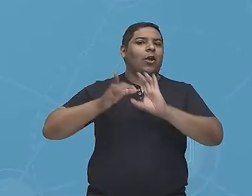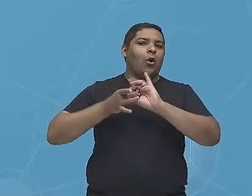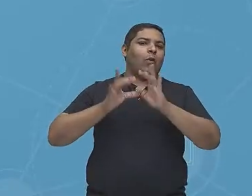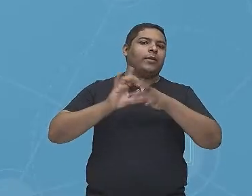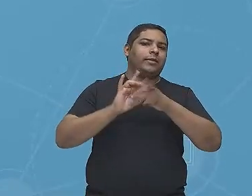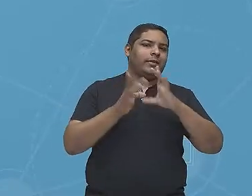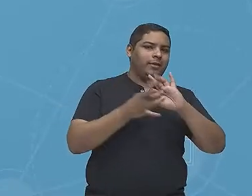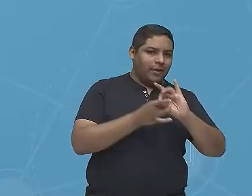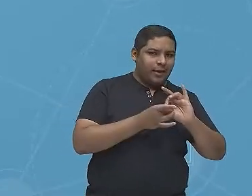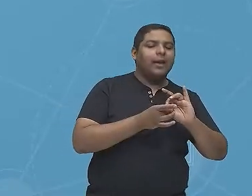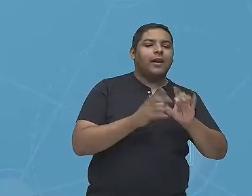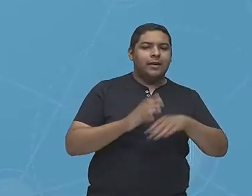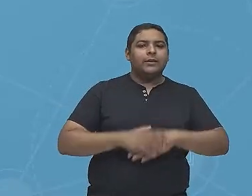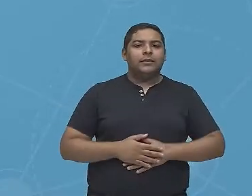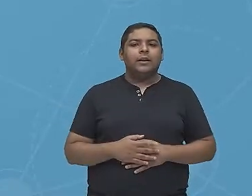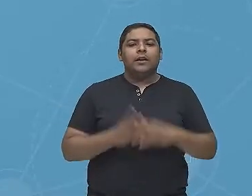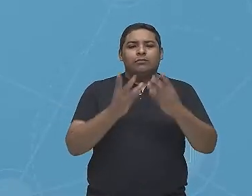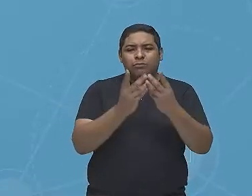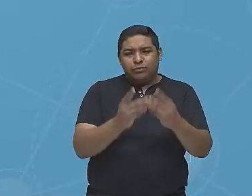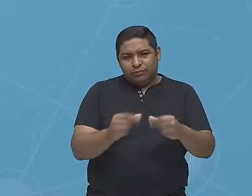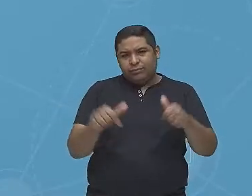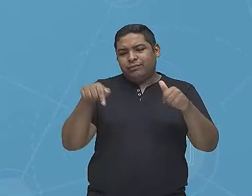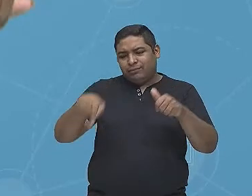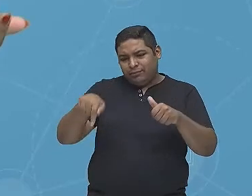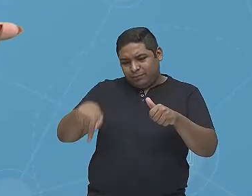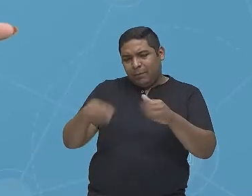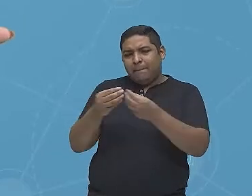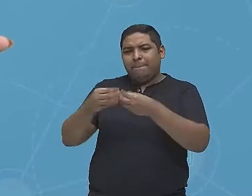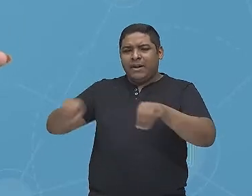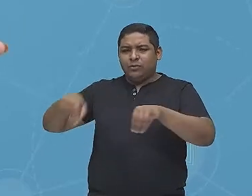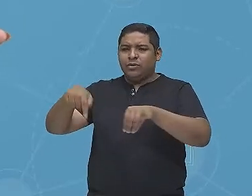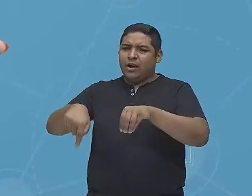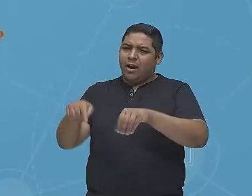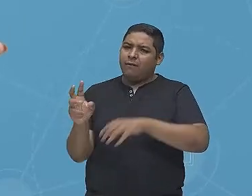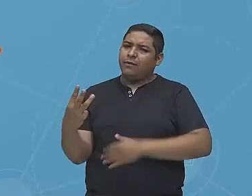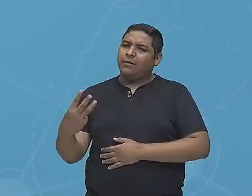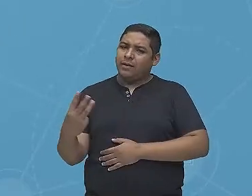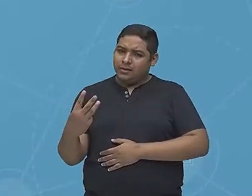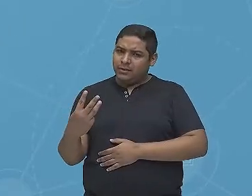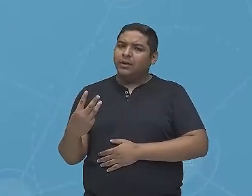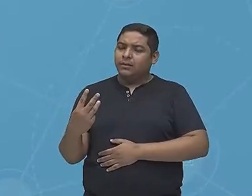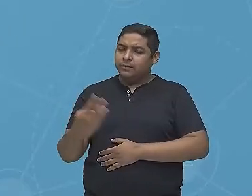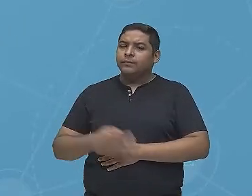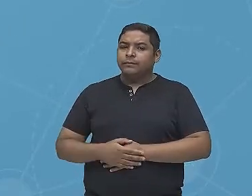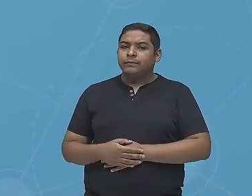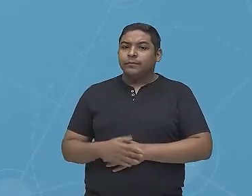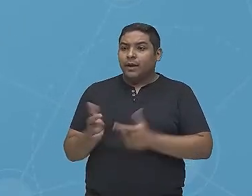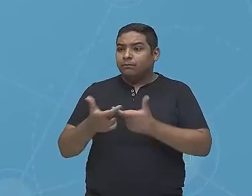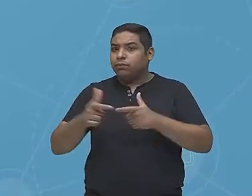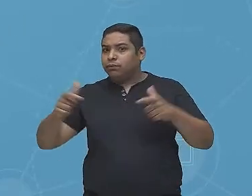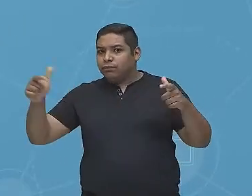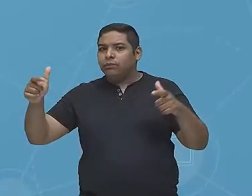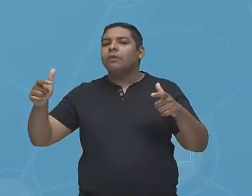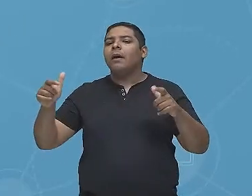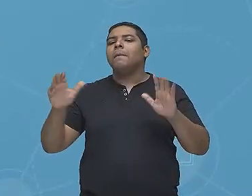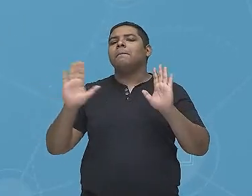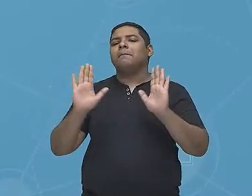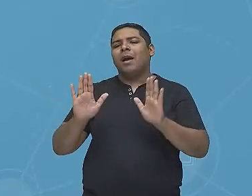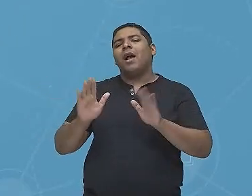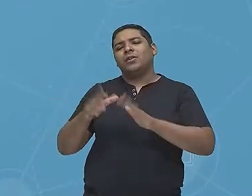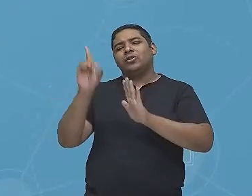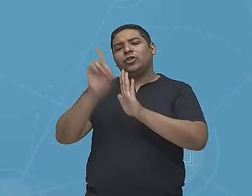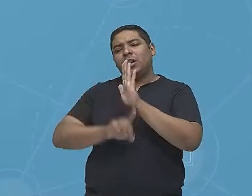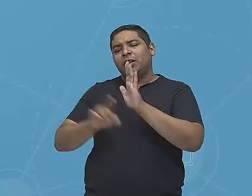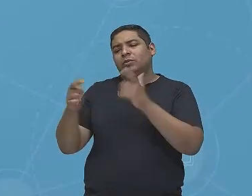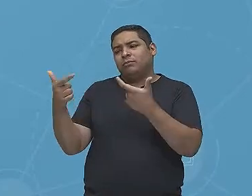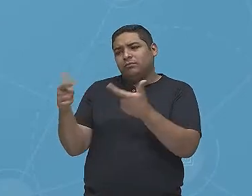que desfavorecia o terceiro estado, que era formado por maior número de pessoas, mas era o grupo que tinha menos direitos.